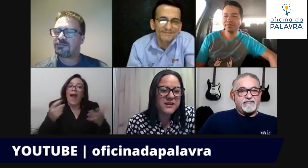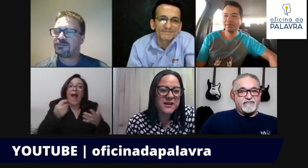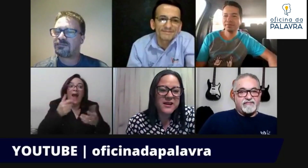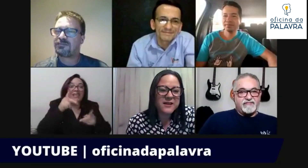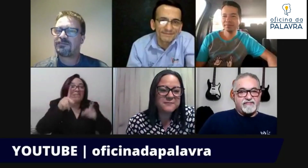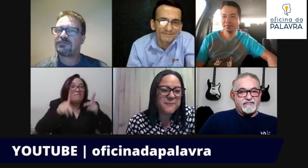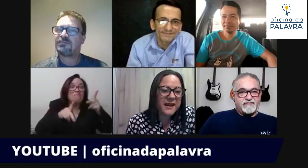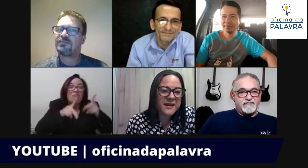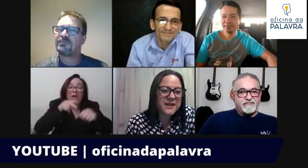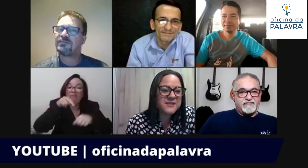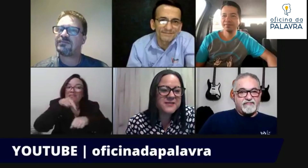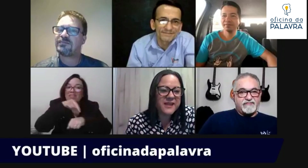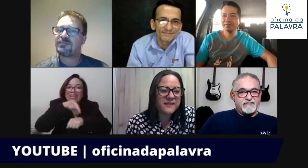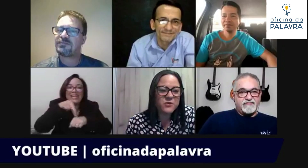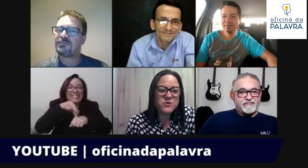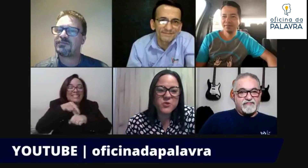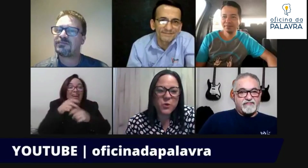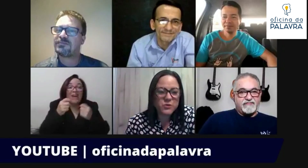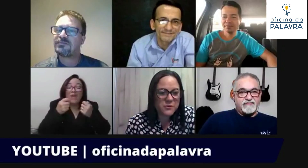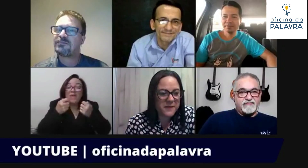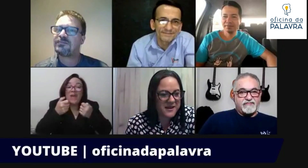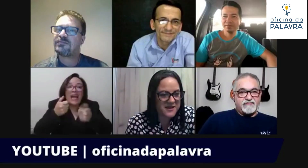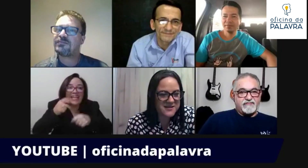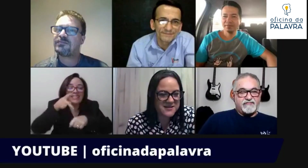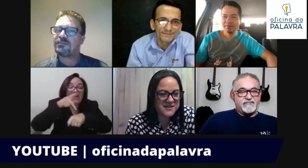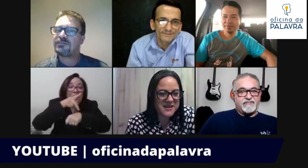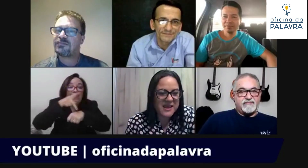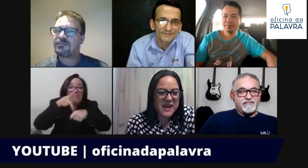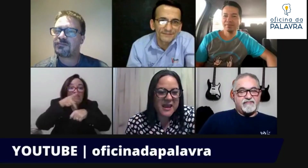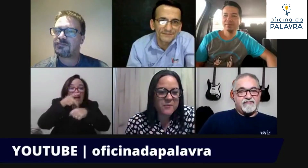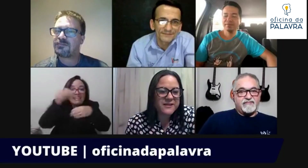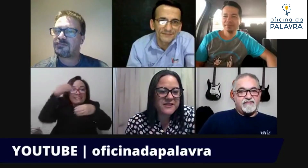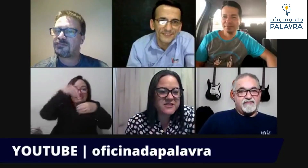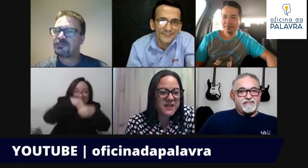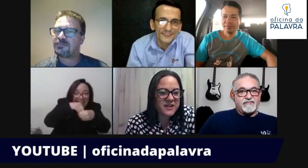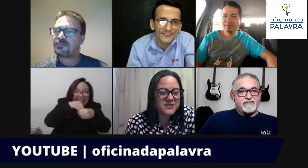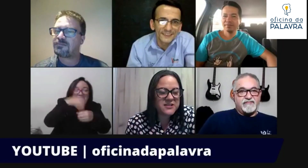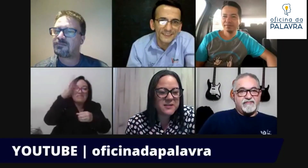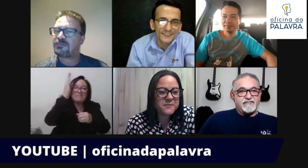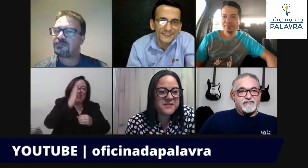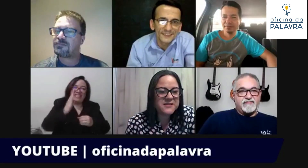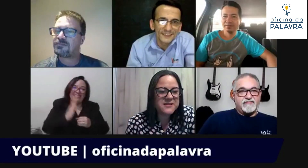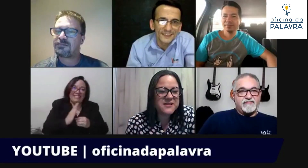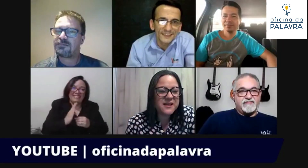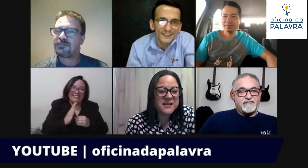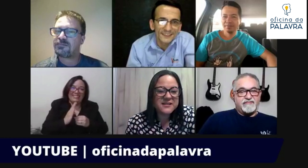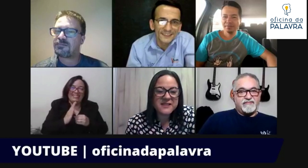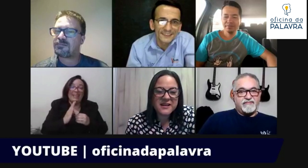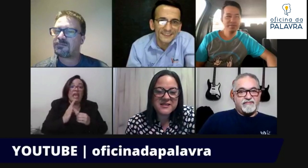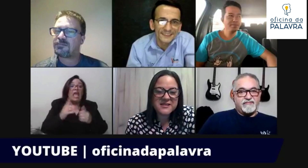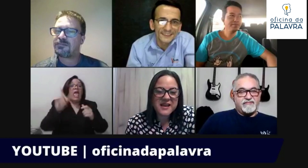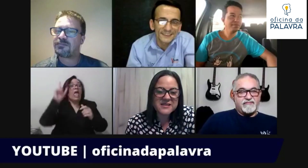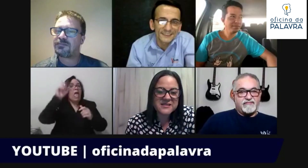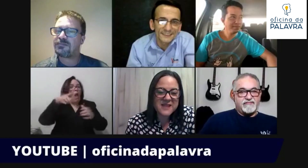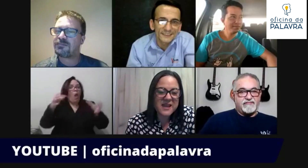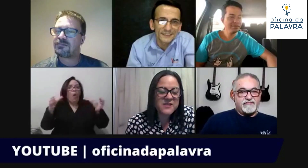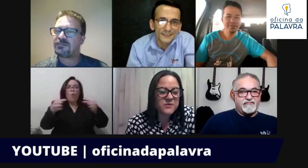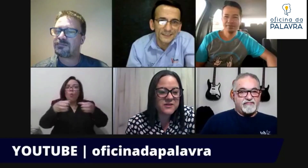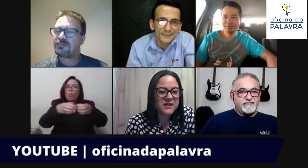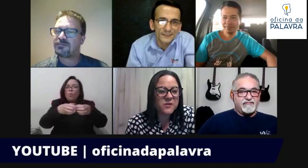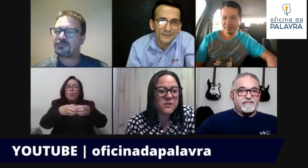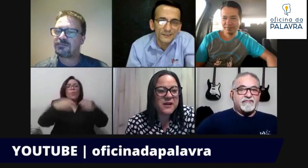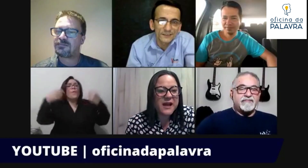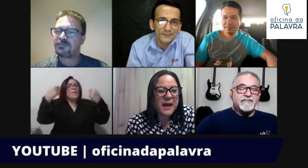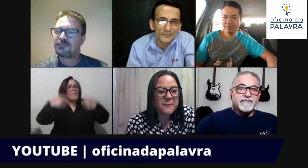povo, é um país dentro de outro país. É muita gente que precisa ter esse